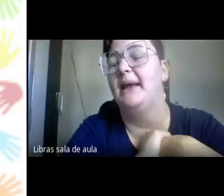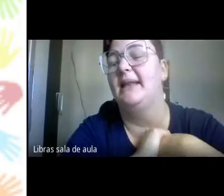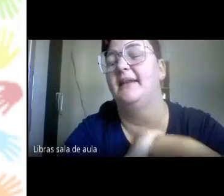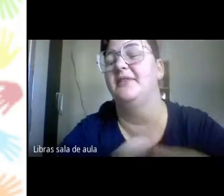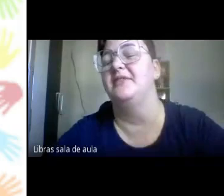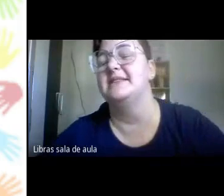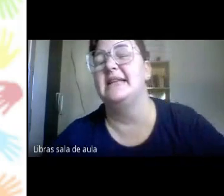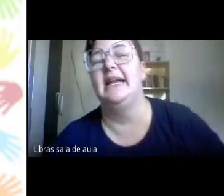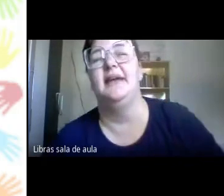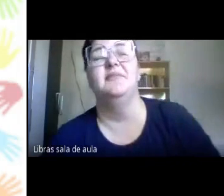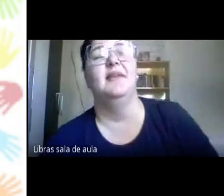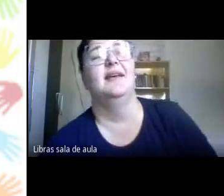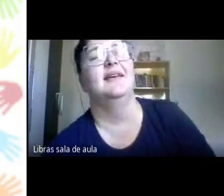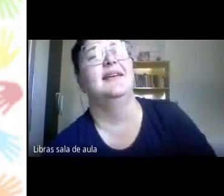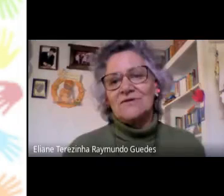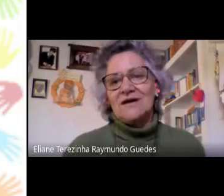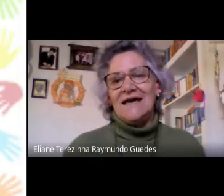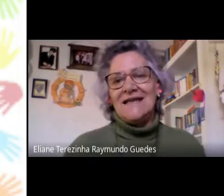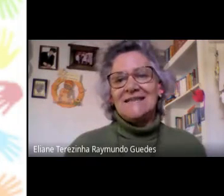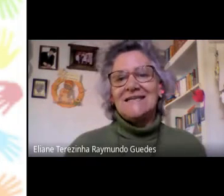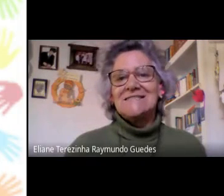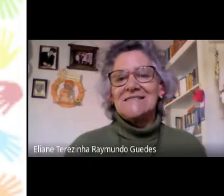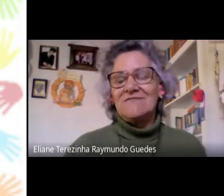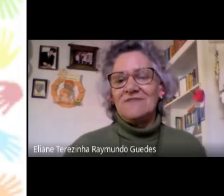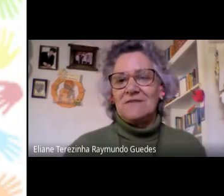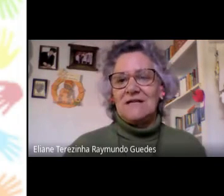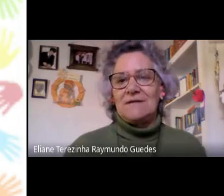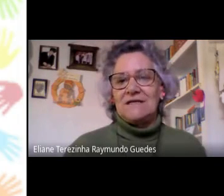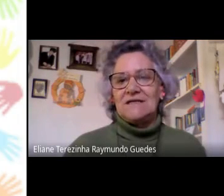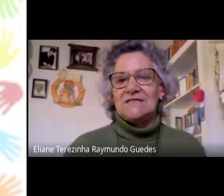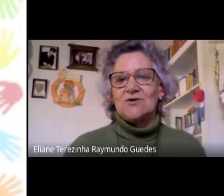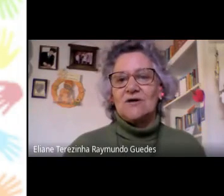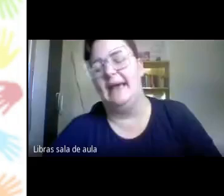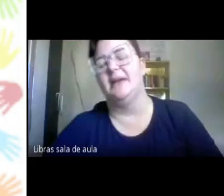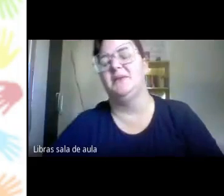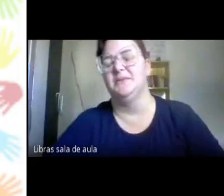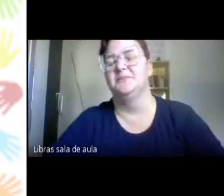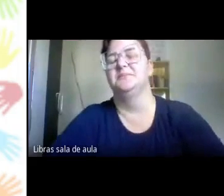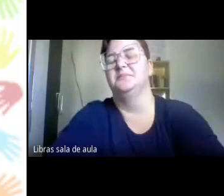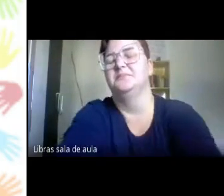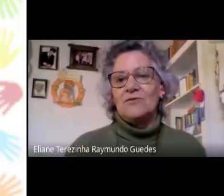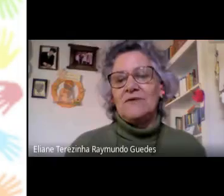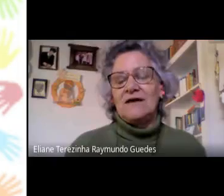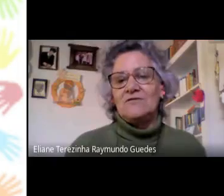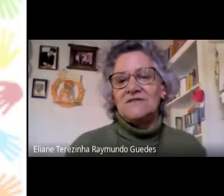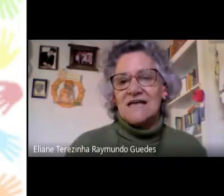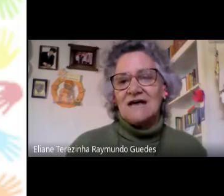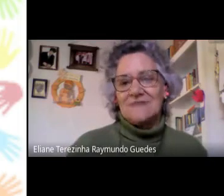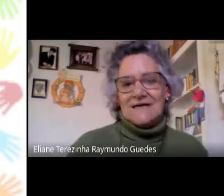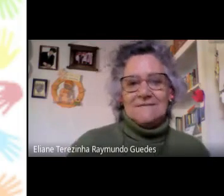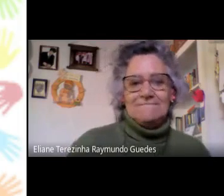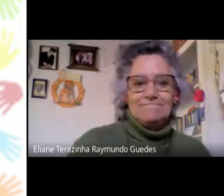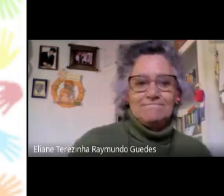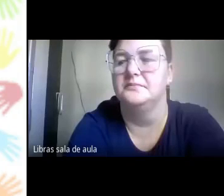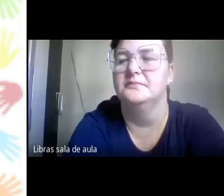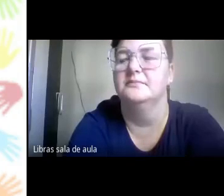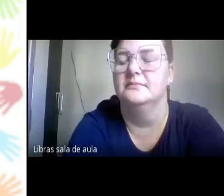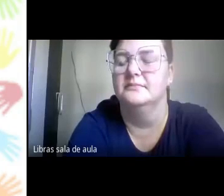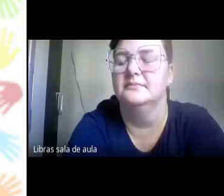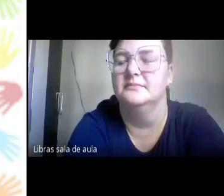a primeira entrevista, né? É trazer a família para dentro da escola, é conversar com ela.